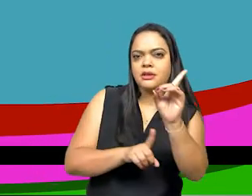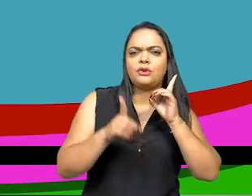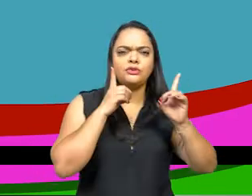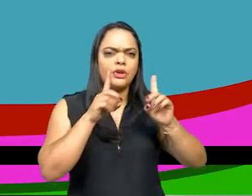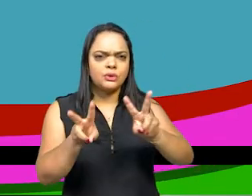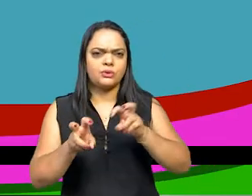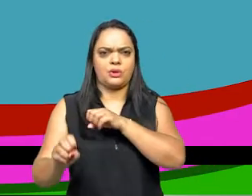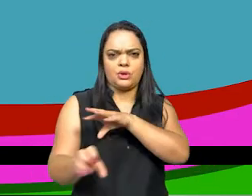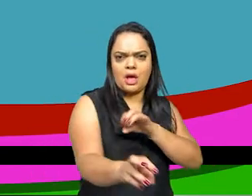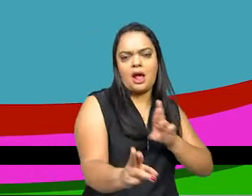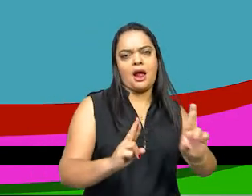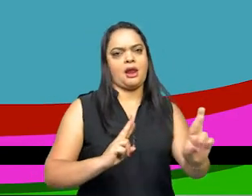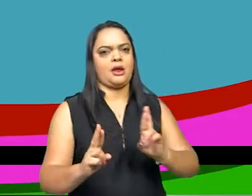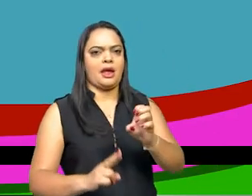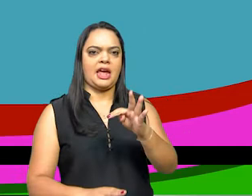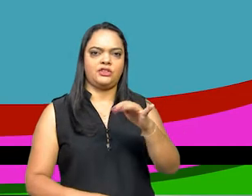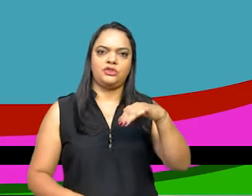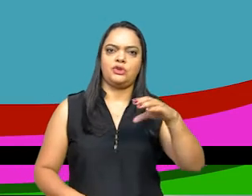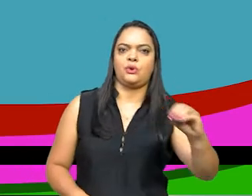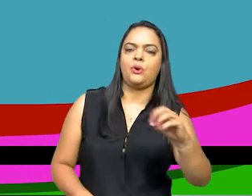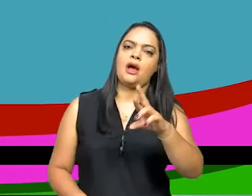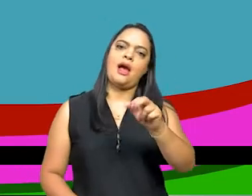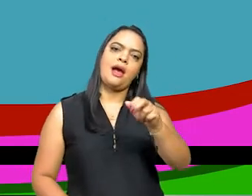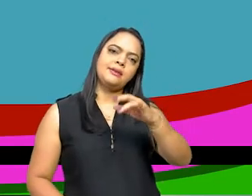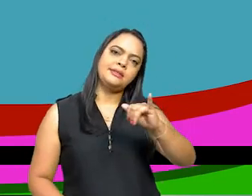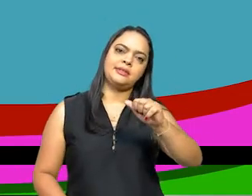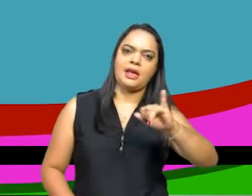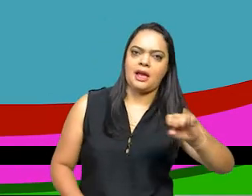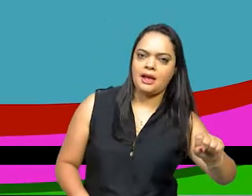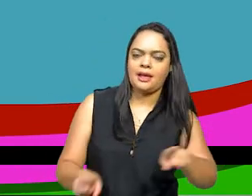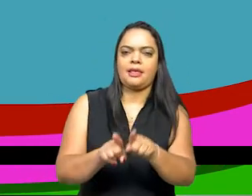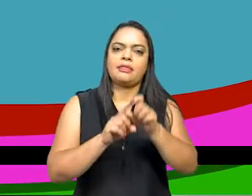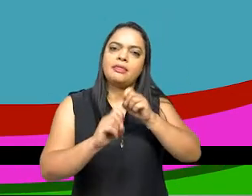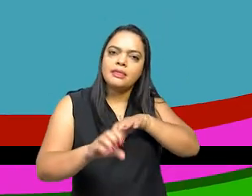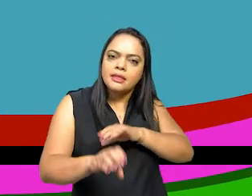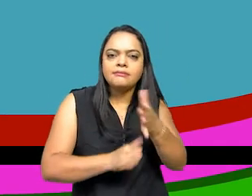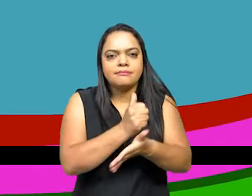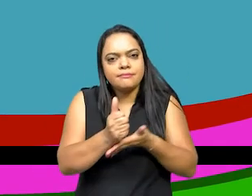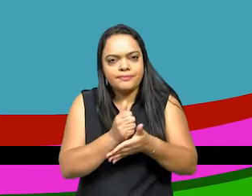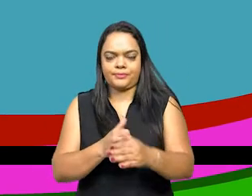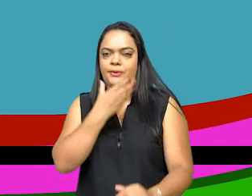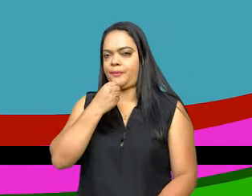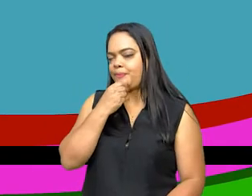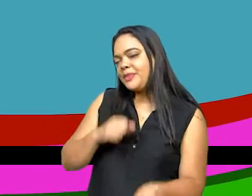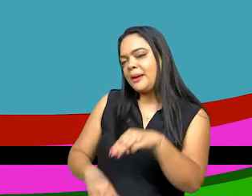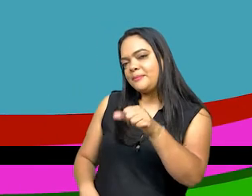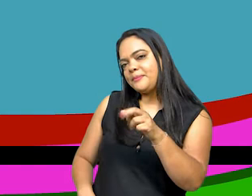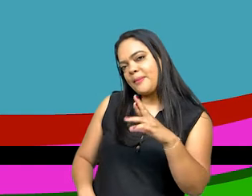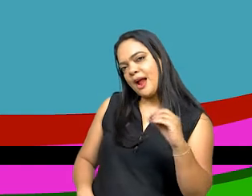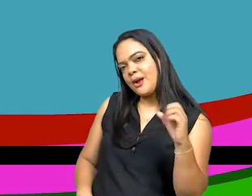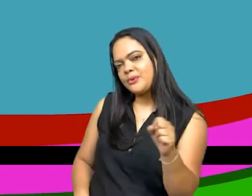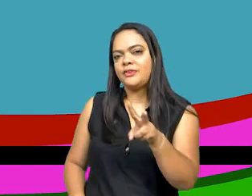Diálogo sobre Educação para as Relações Étnico-Raciais e a Educação Básica. Marcos Vinícius de